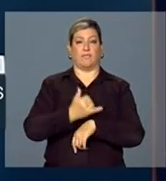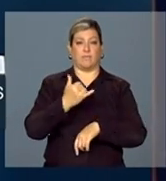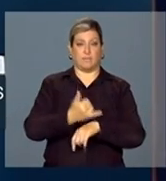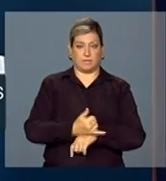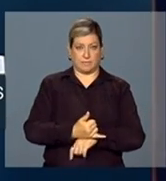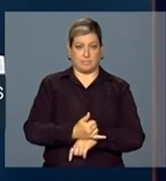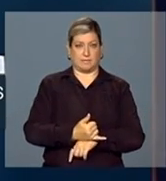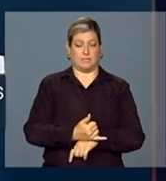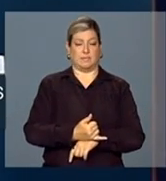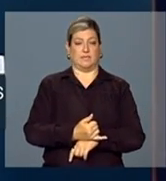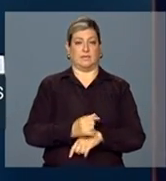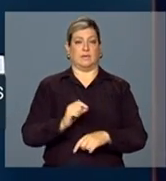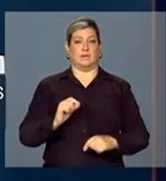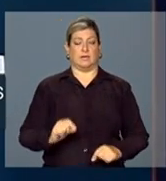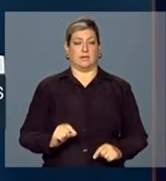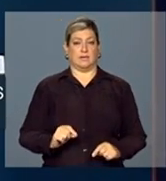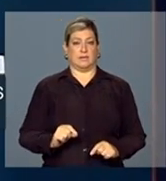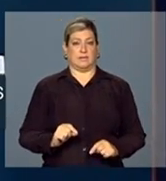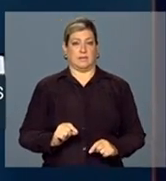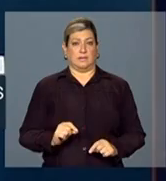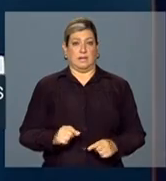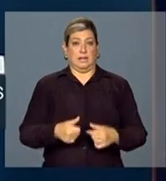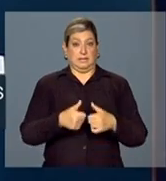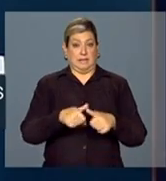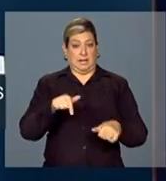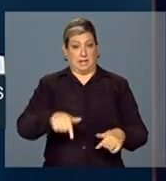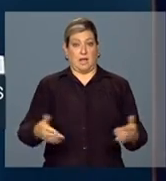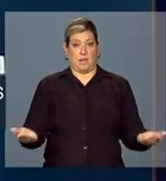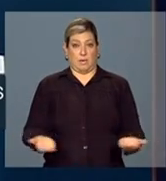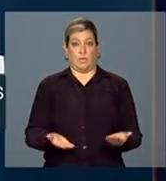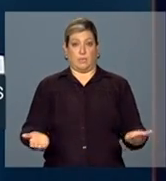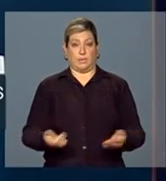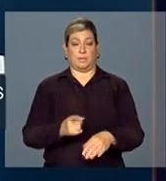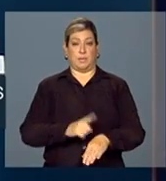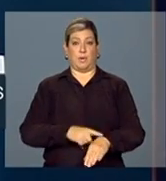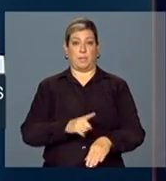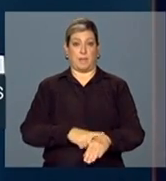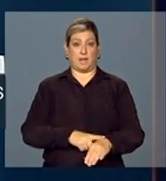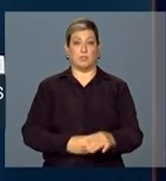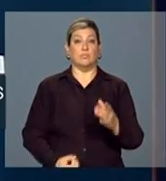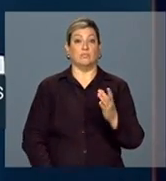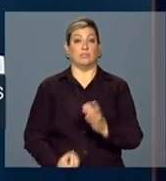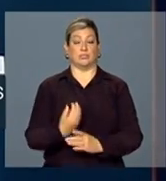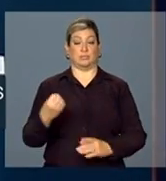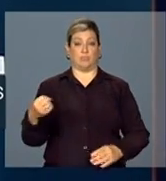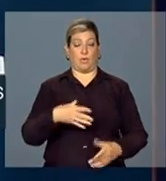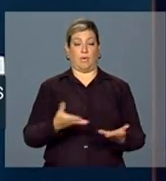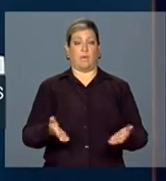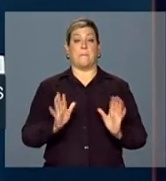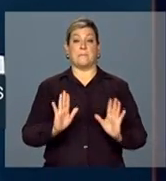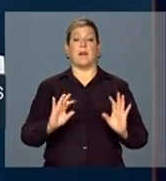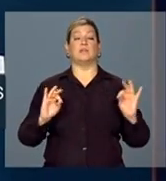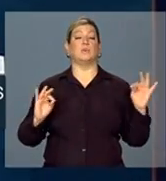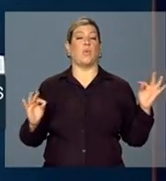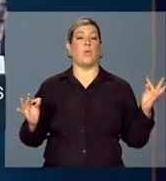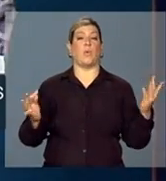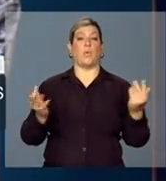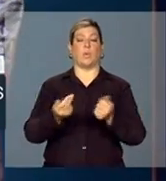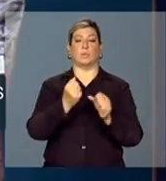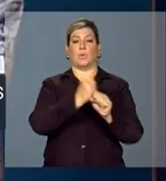metálicas, que está, nesse momento, sendo inaugurada, mas a toda